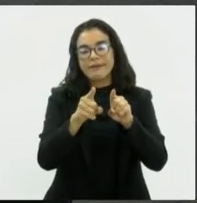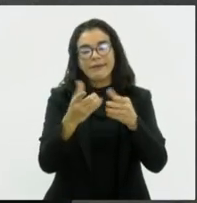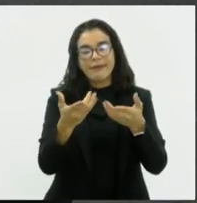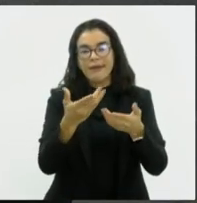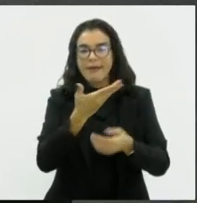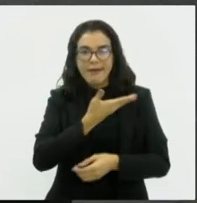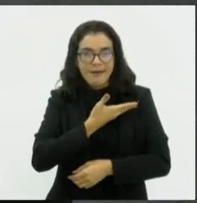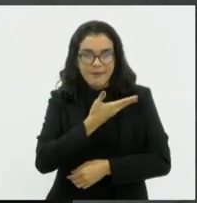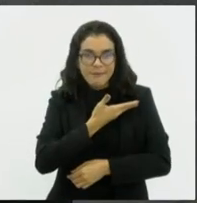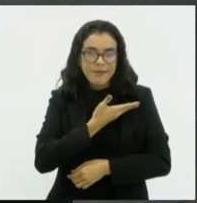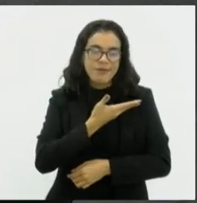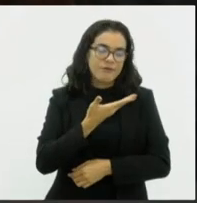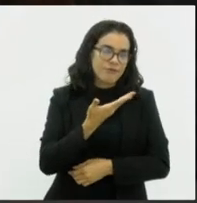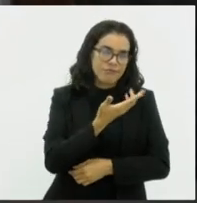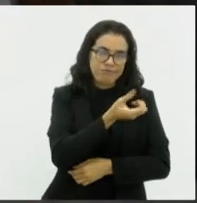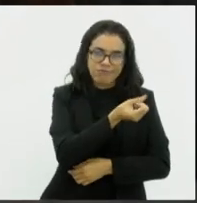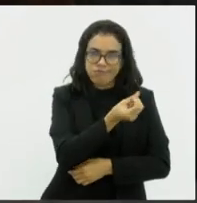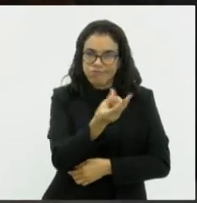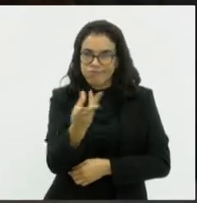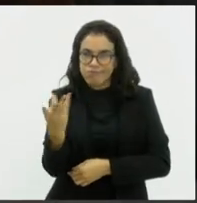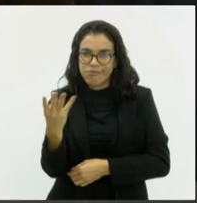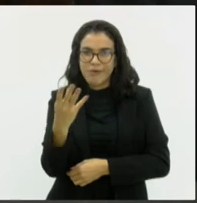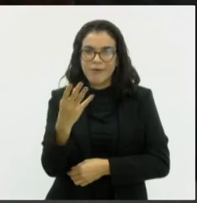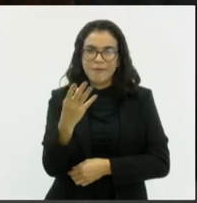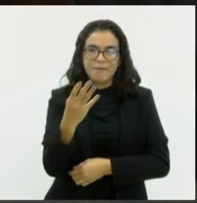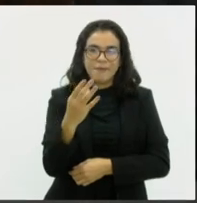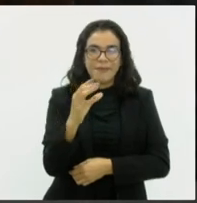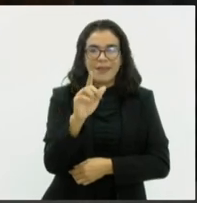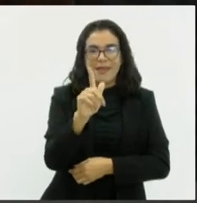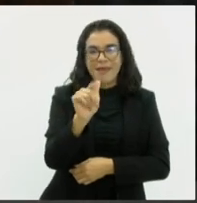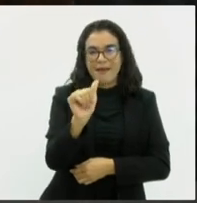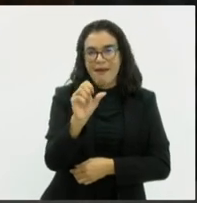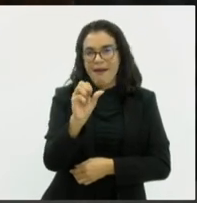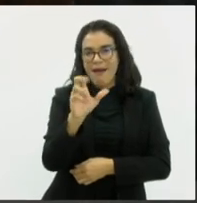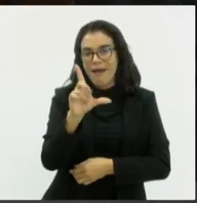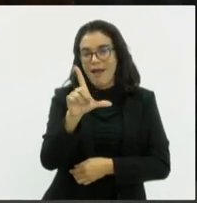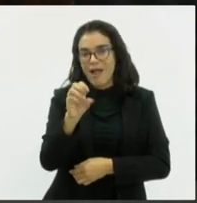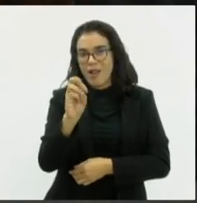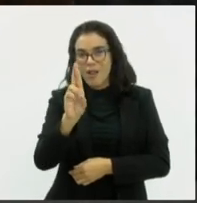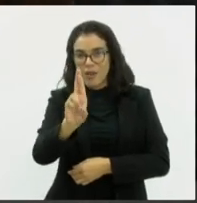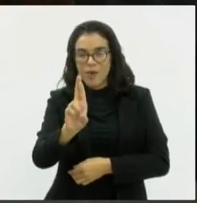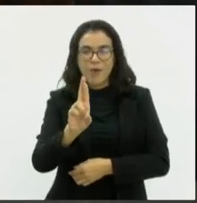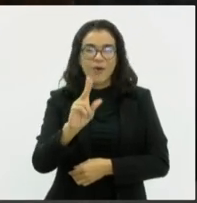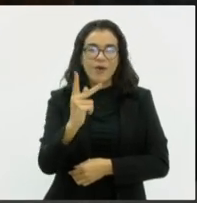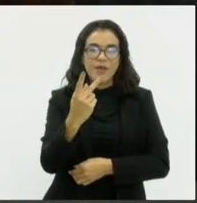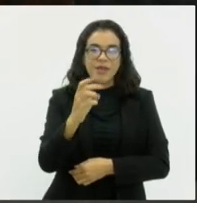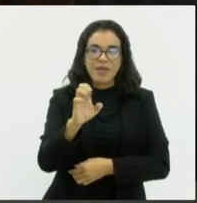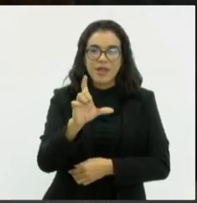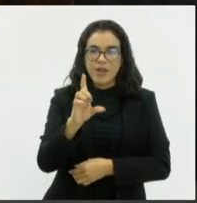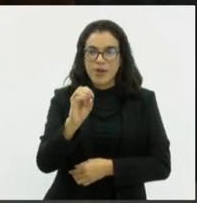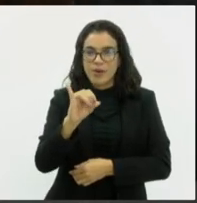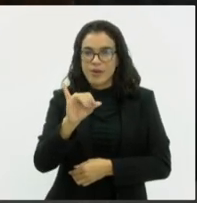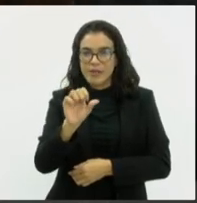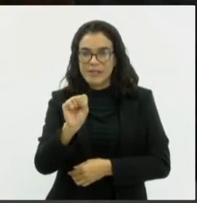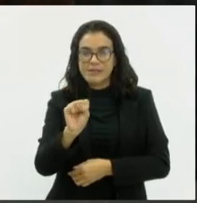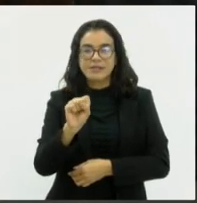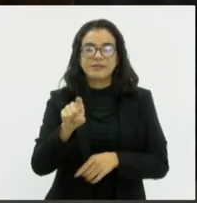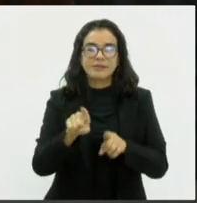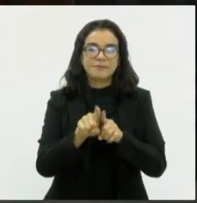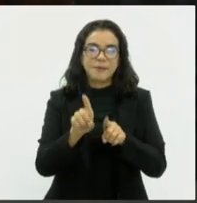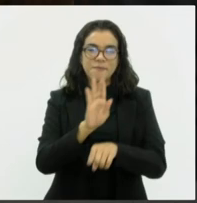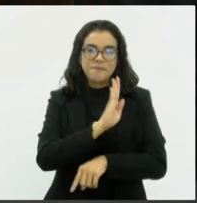amigos caros e queridos que estão aqui, como o Galô, a irmã Heloísa, a Gigi, a nossa bispa